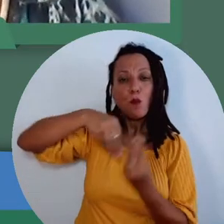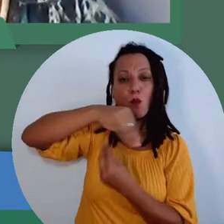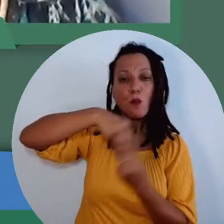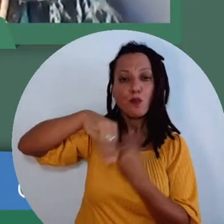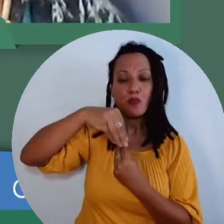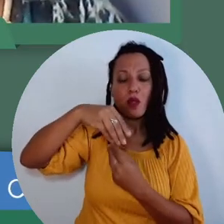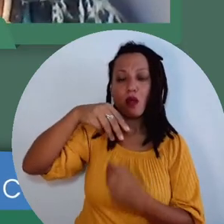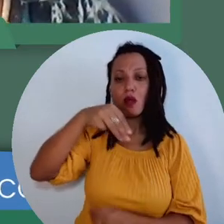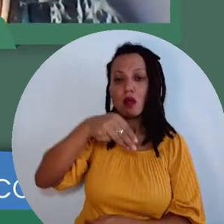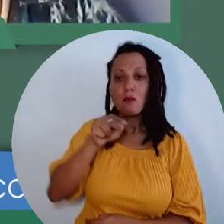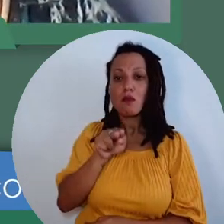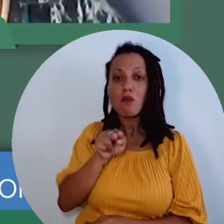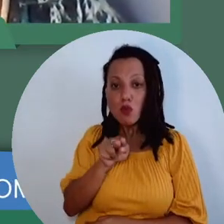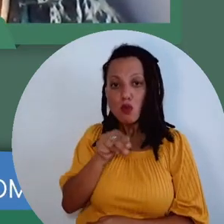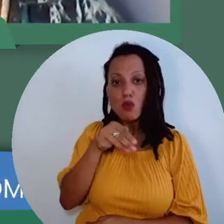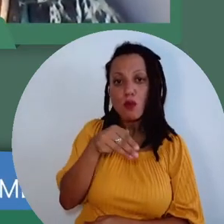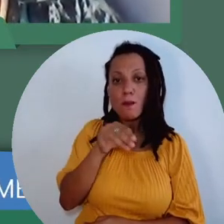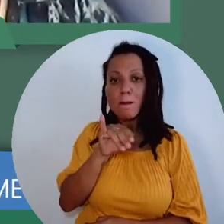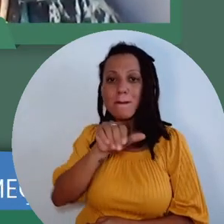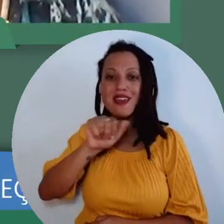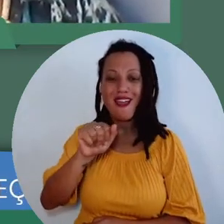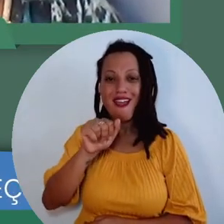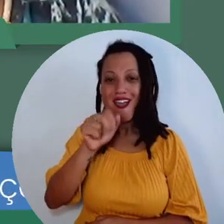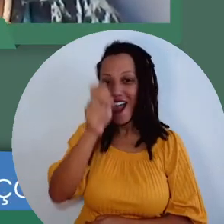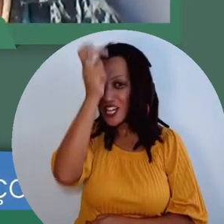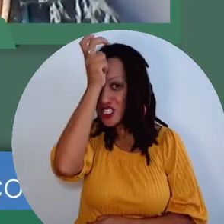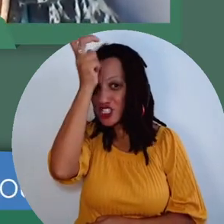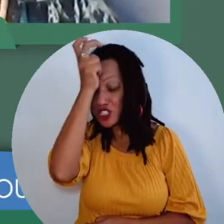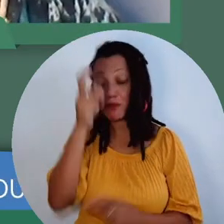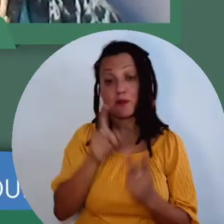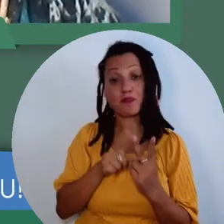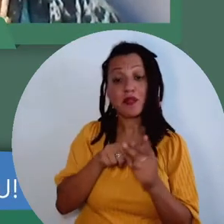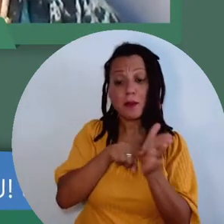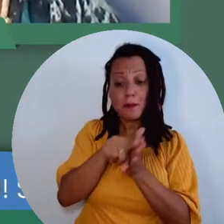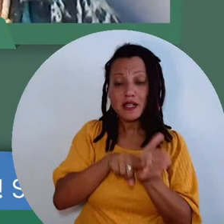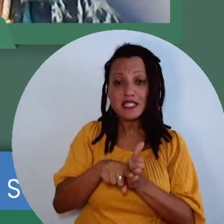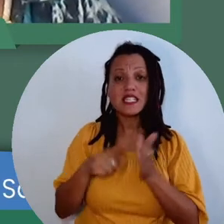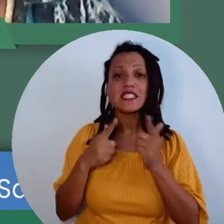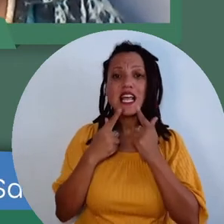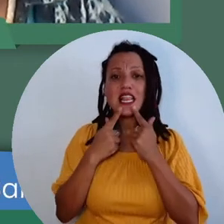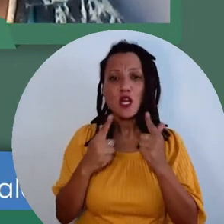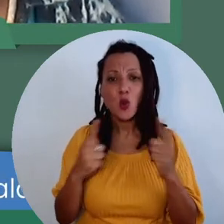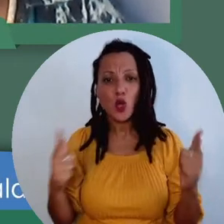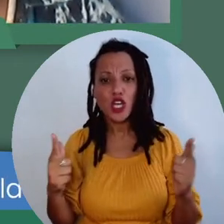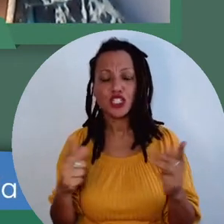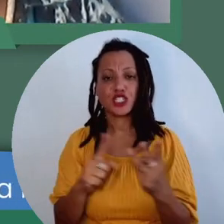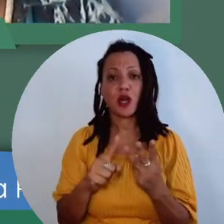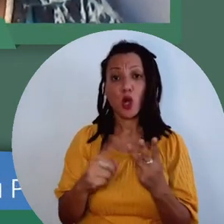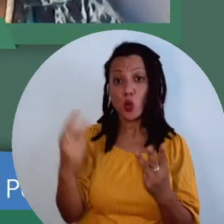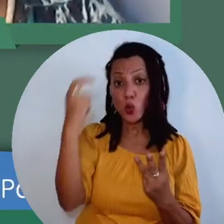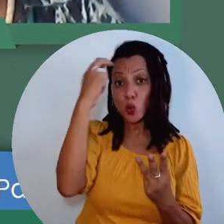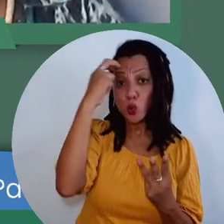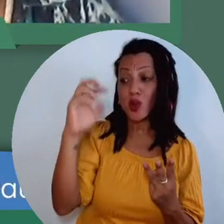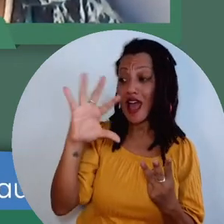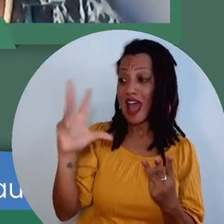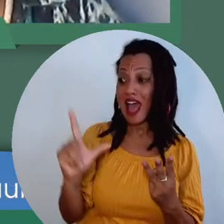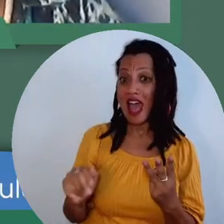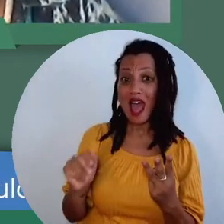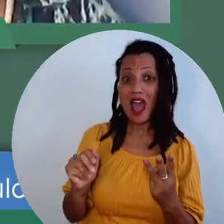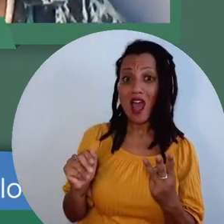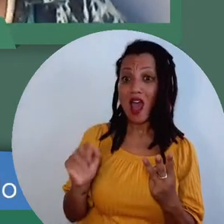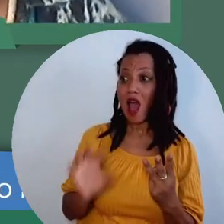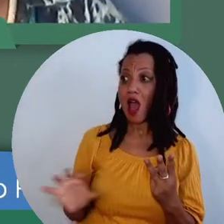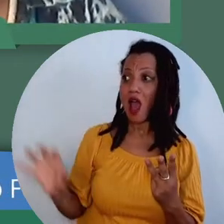egípcias. Vai também trabalhar muito com a linguística, vai trabalhar com as culturas africanas, né,